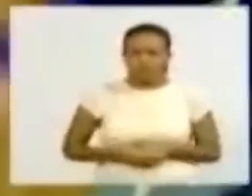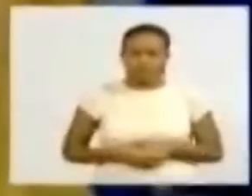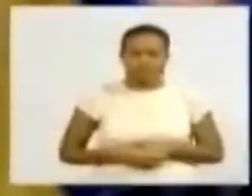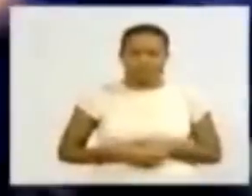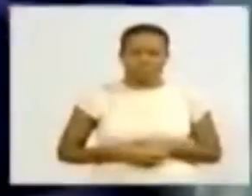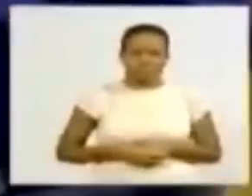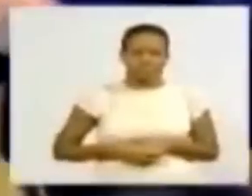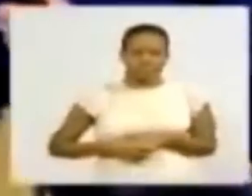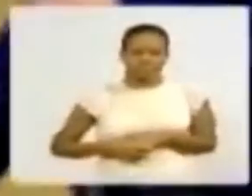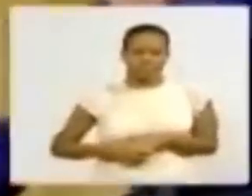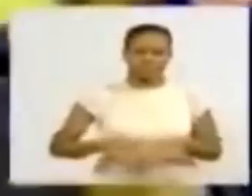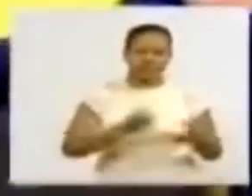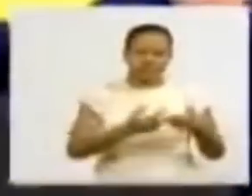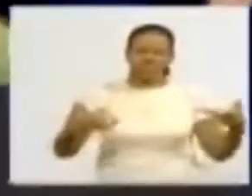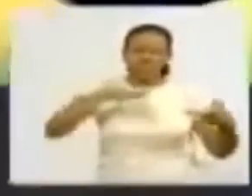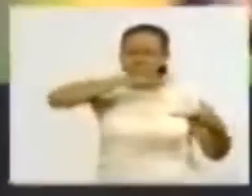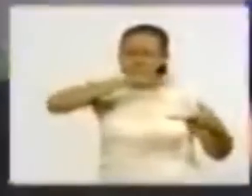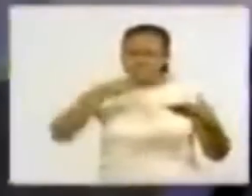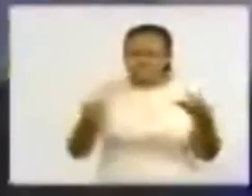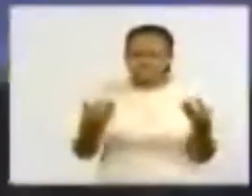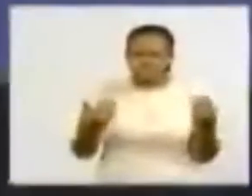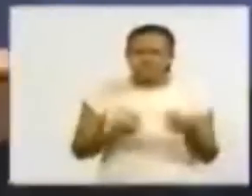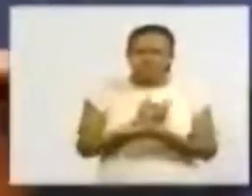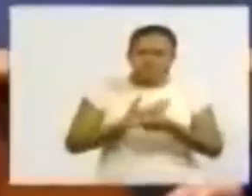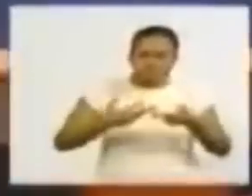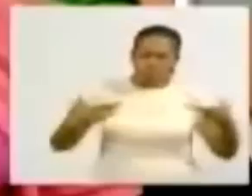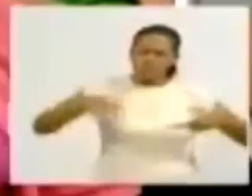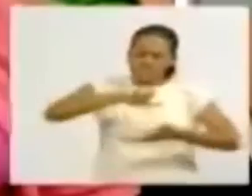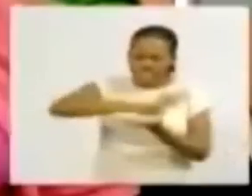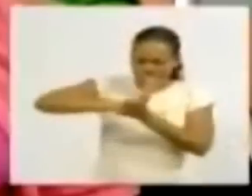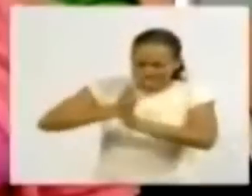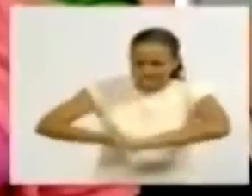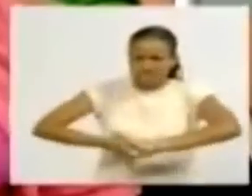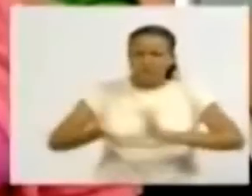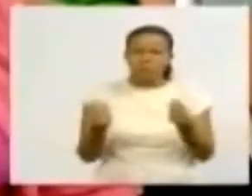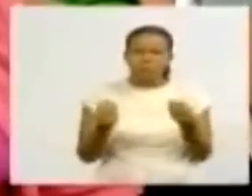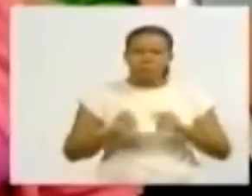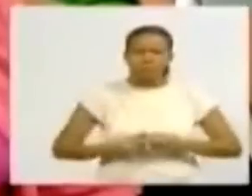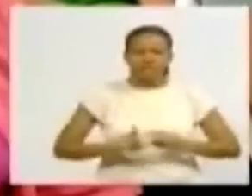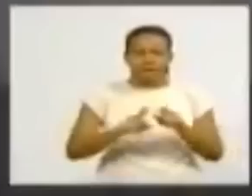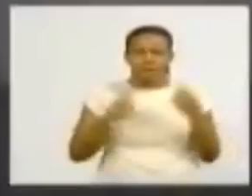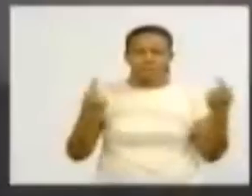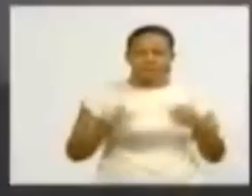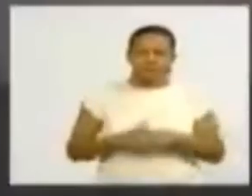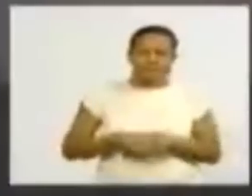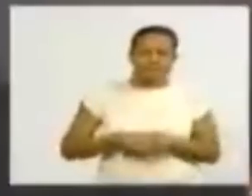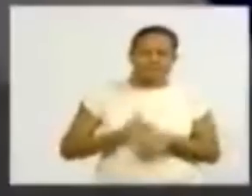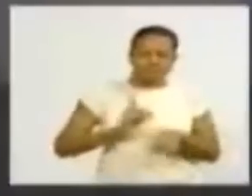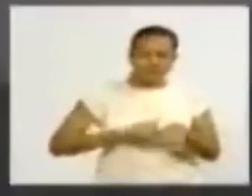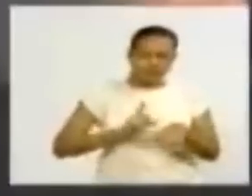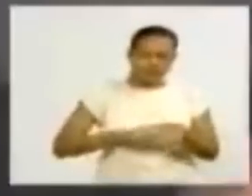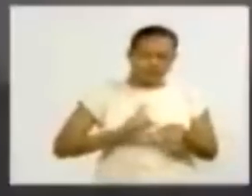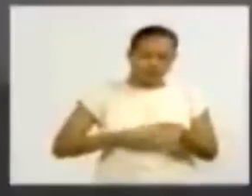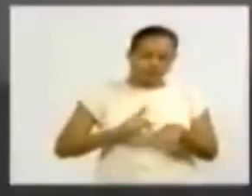E a porta para tanta desgraça, a porta para tanta de destruição, é justamente no momento em que nós deixamos de